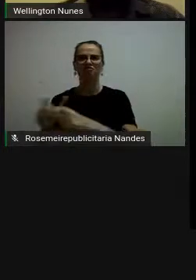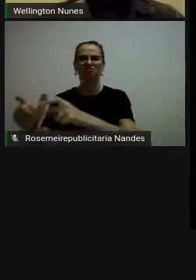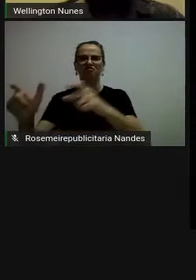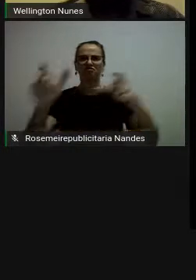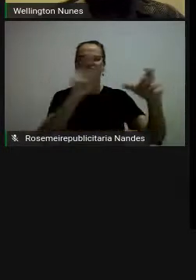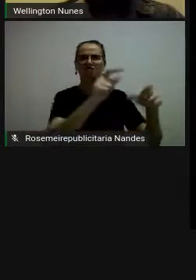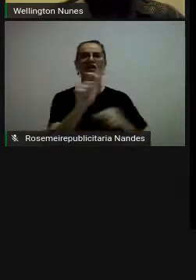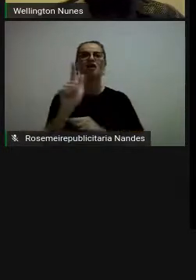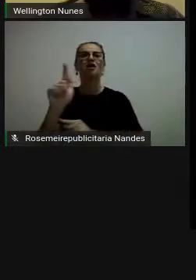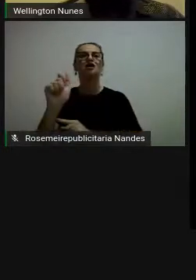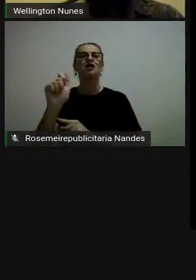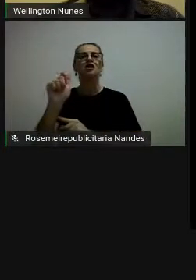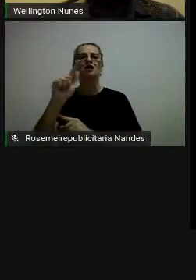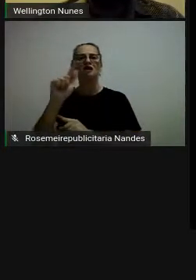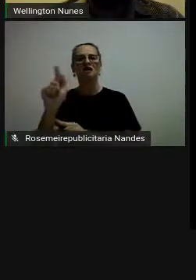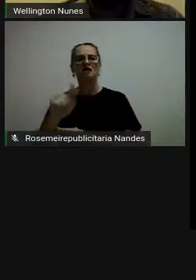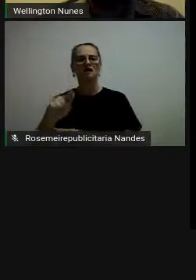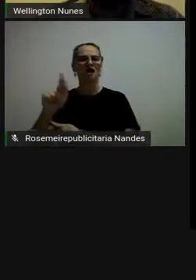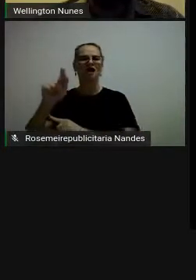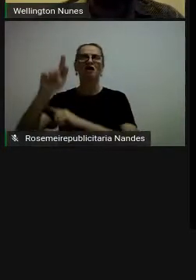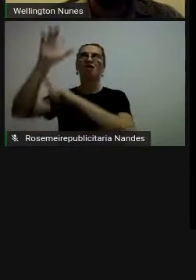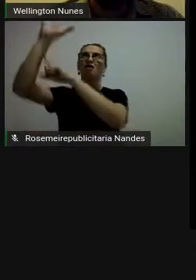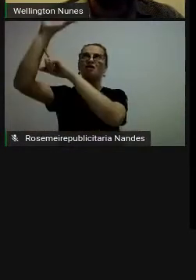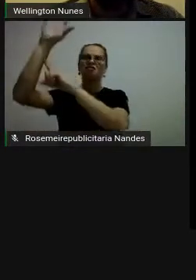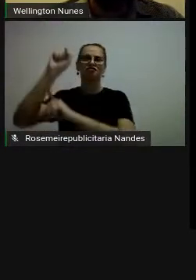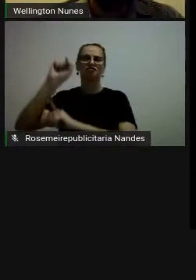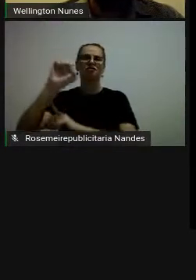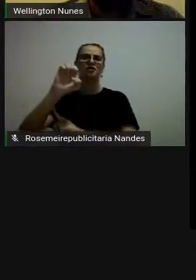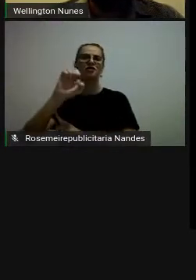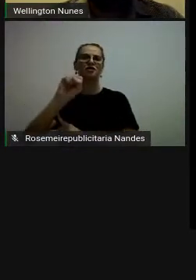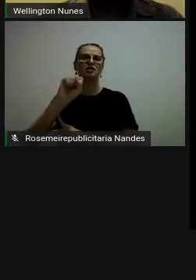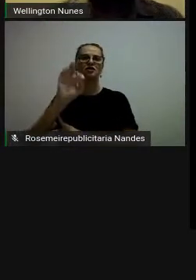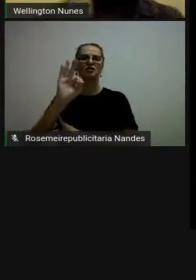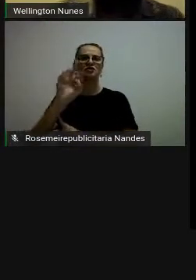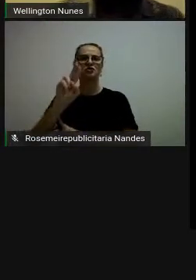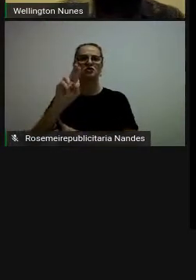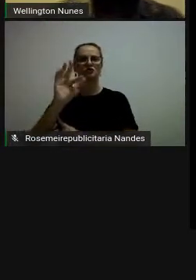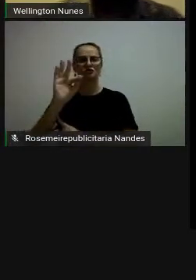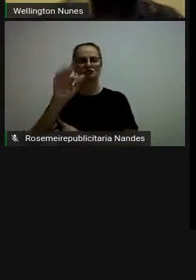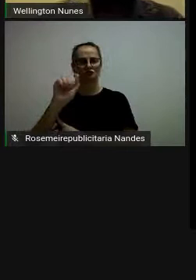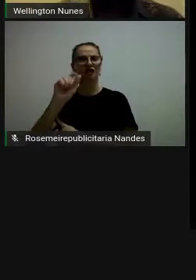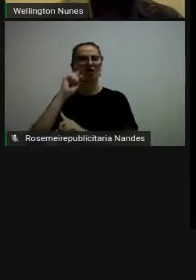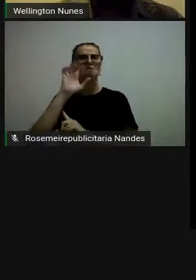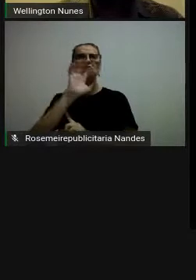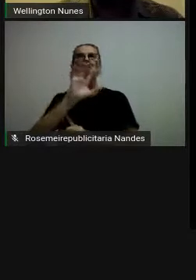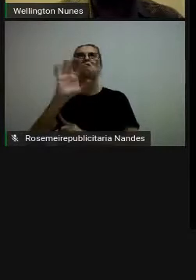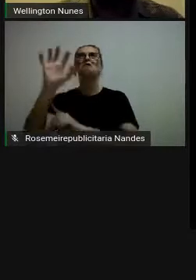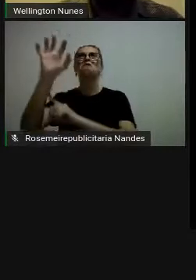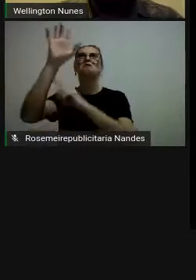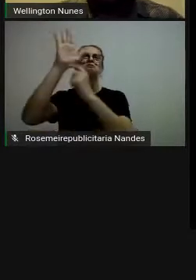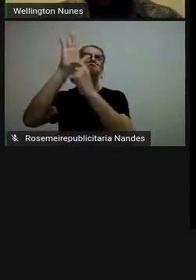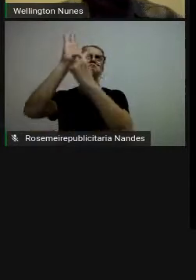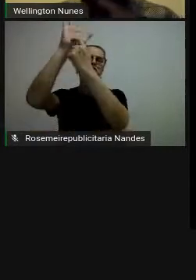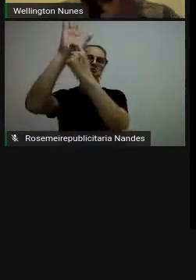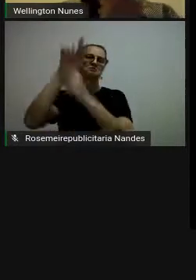enfim. Diferentes tópicos aí que são mapeados, temas que são mapeados por eles.